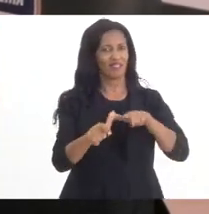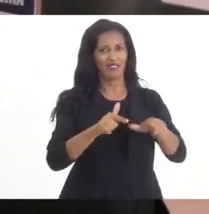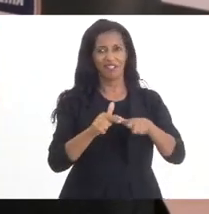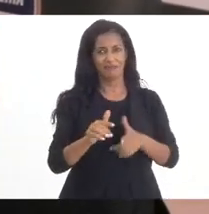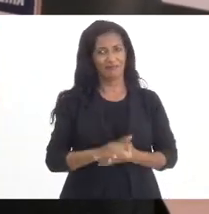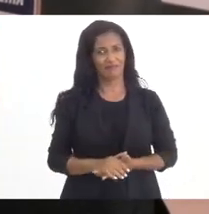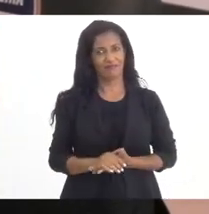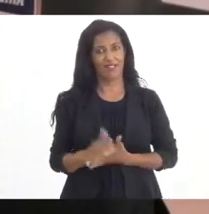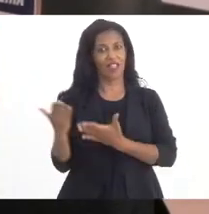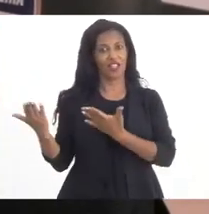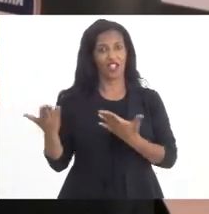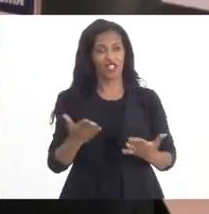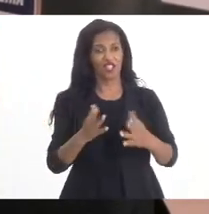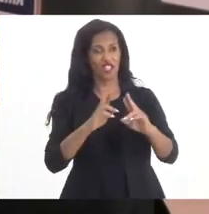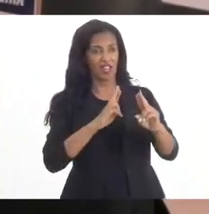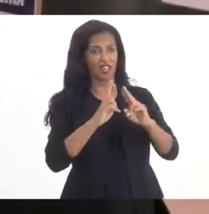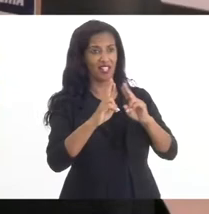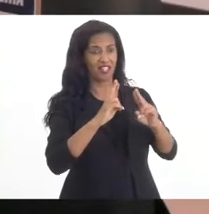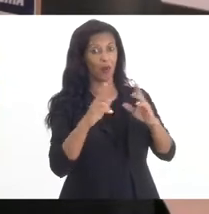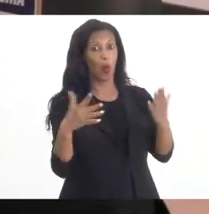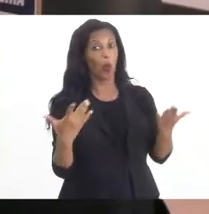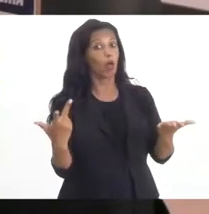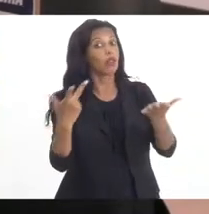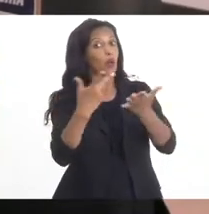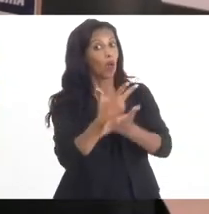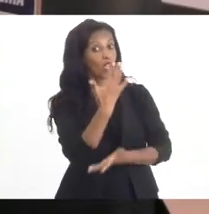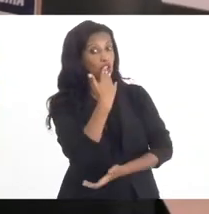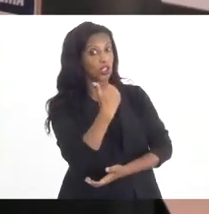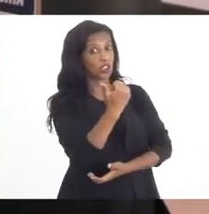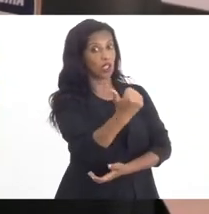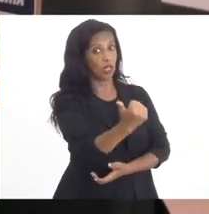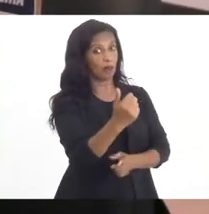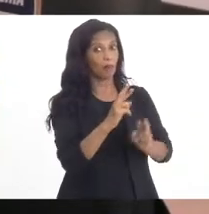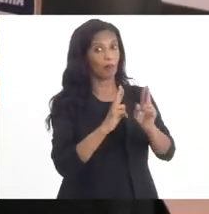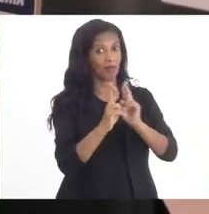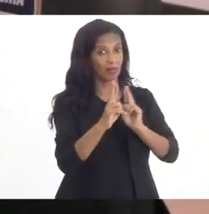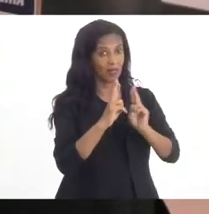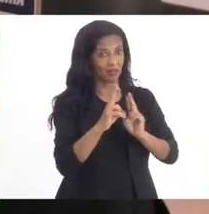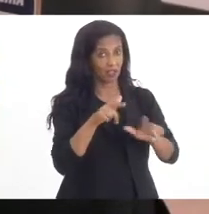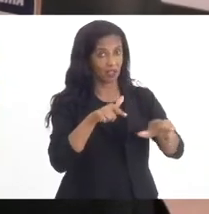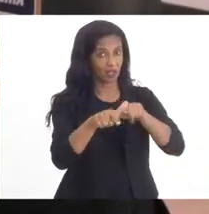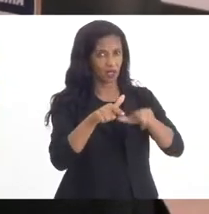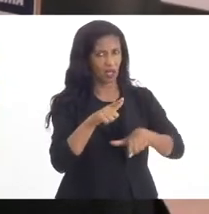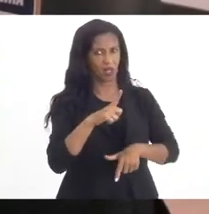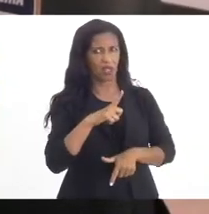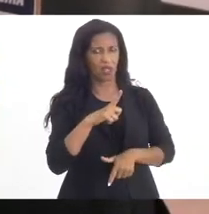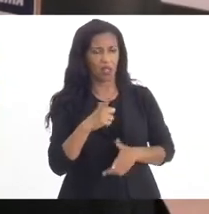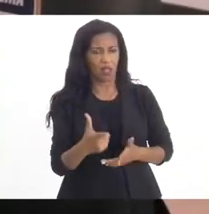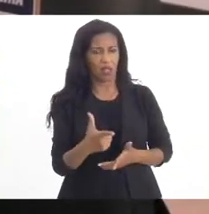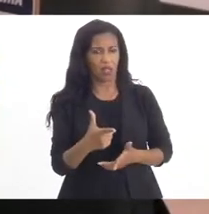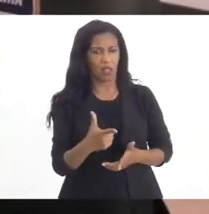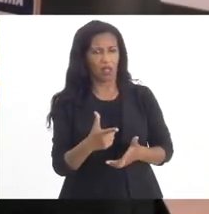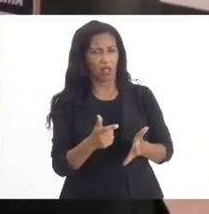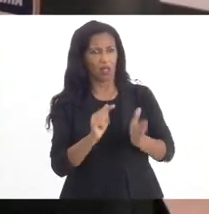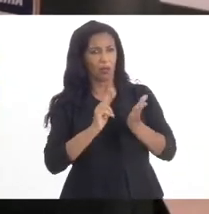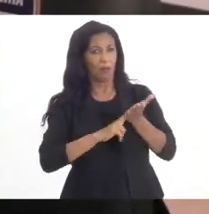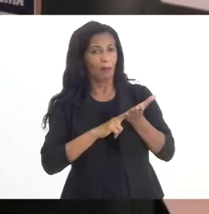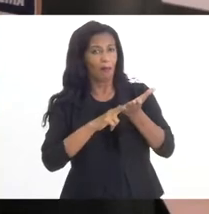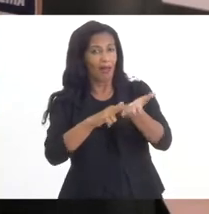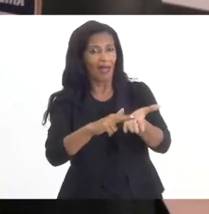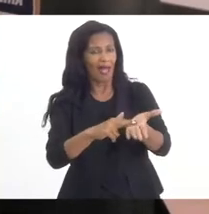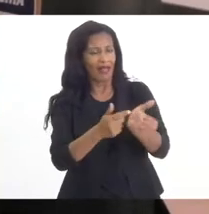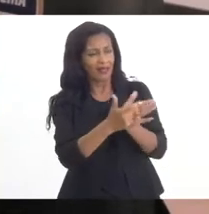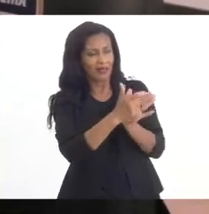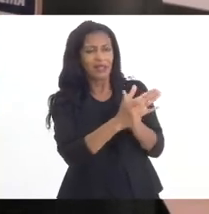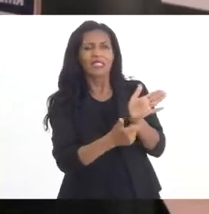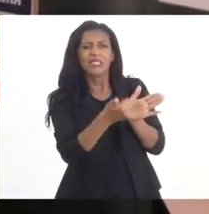já chega na entrevista, quando ocorre, quando nos chamam para uma entrevista, tendo uma cartinha pronta